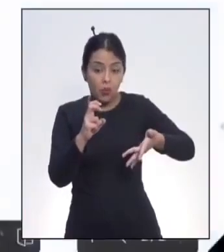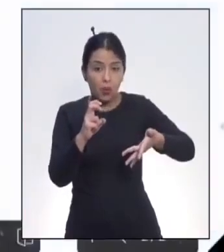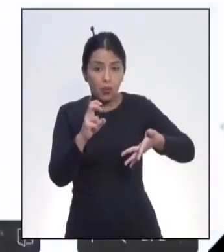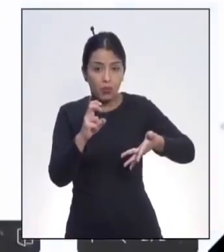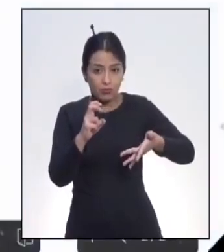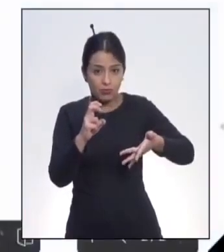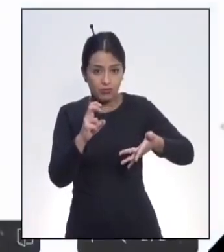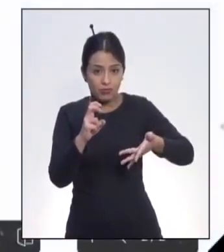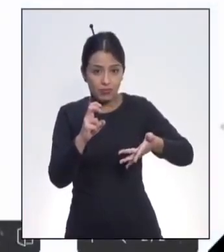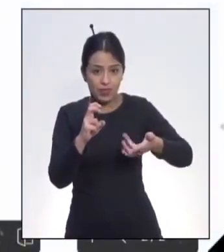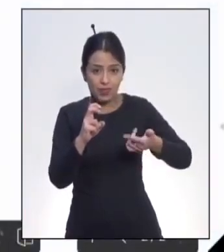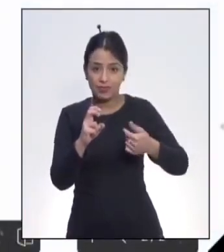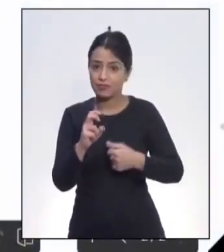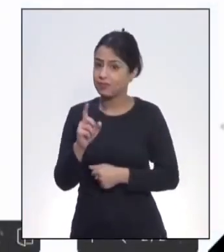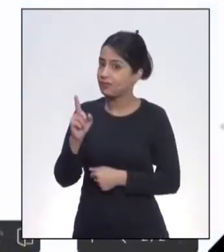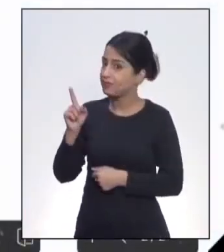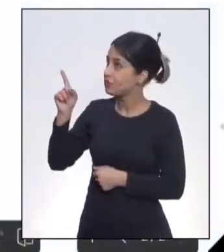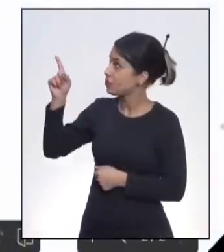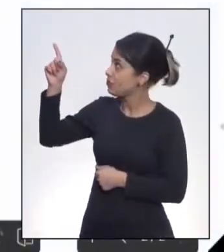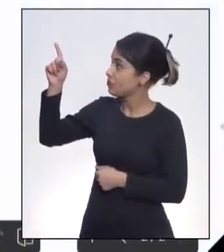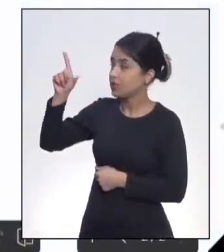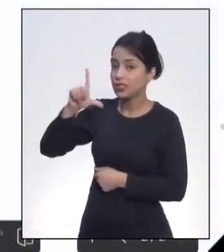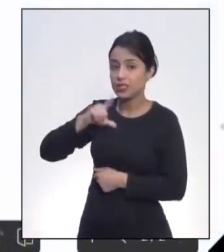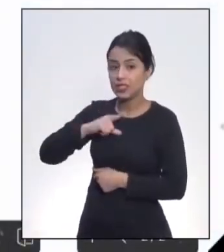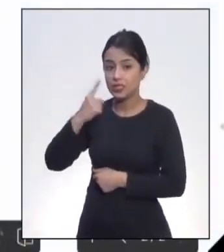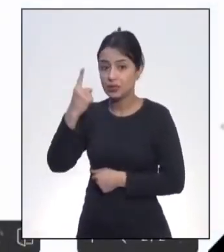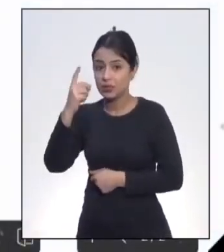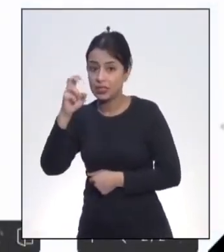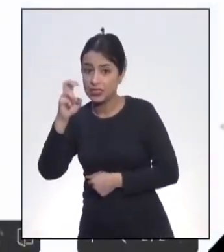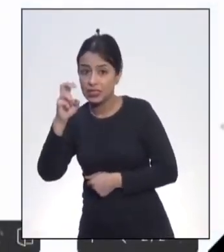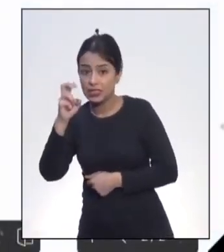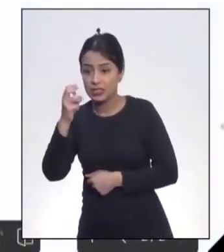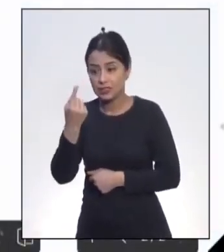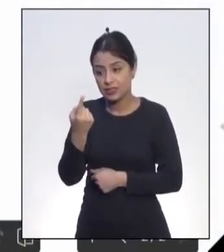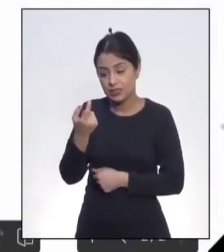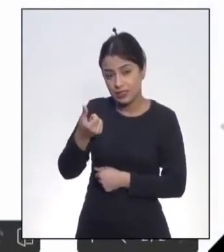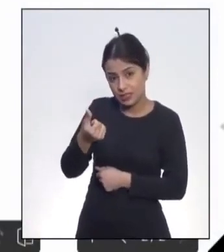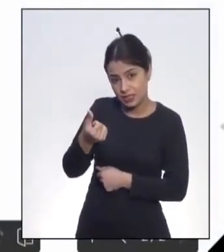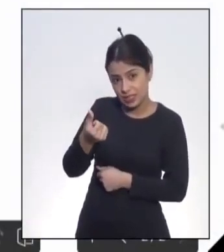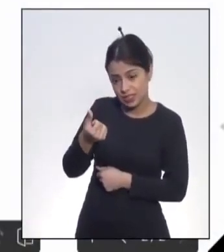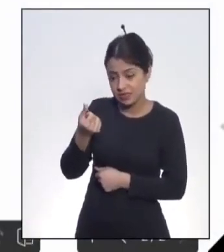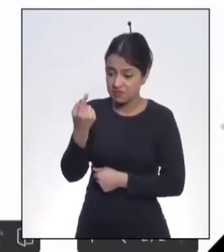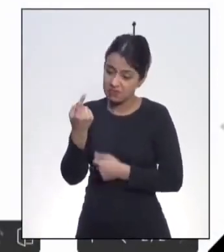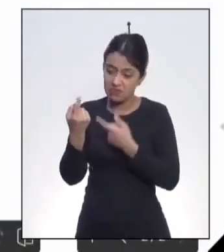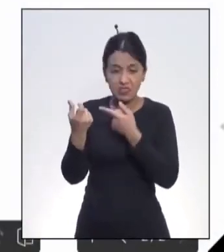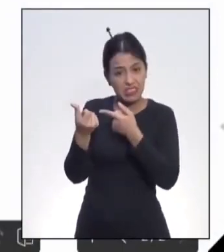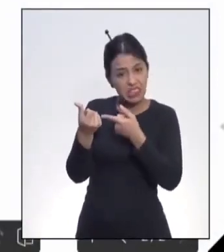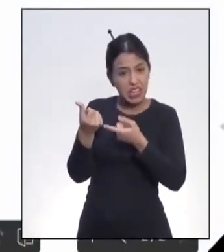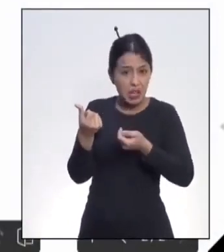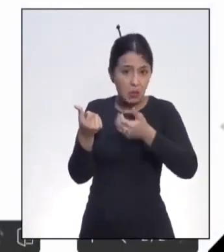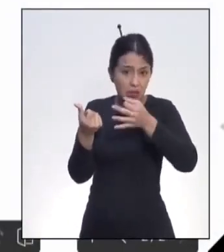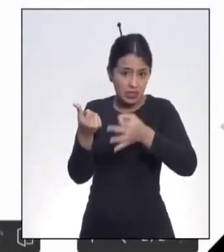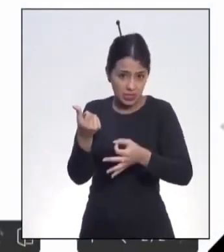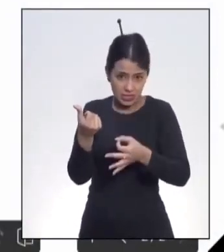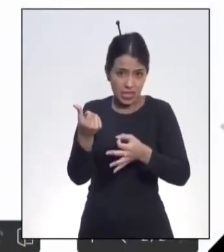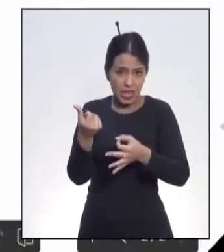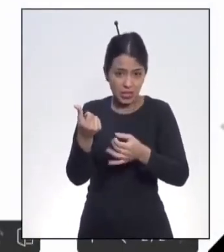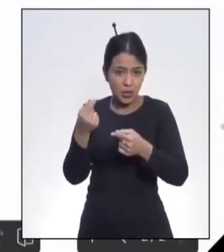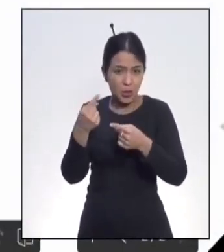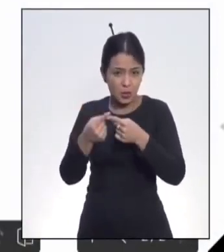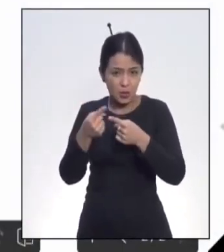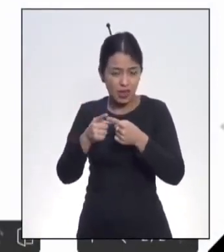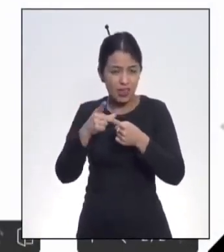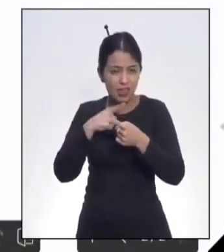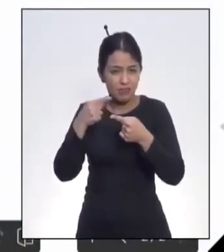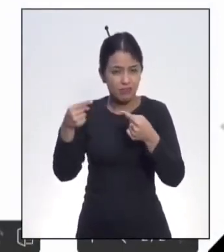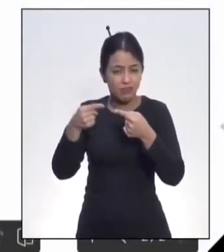16 também, tá? Que também não está errado, por conta do quê? Por conta de uma aula que a gente começou lá no sexto